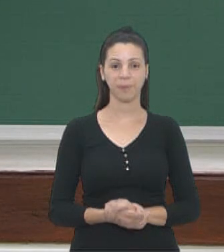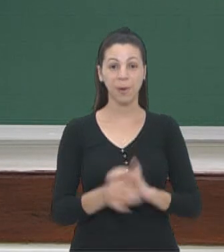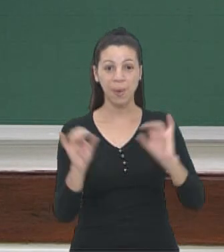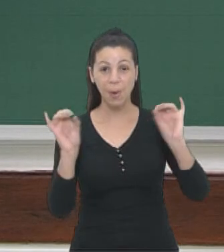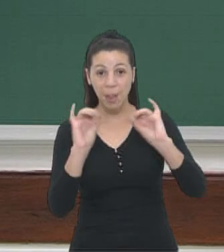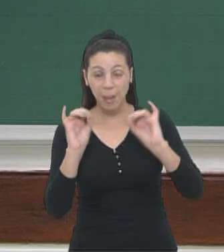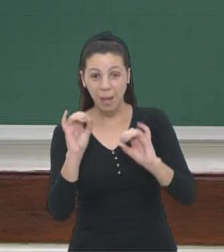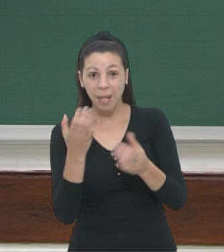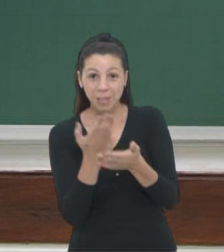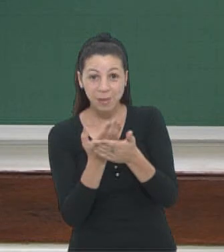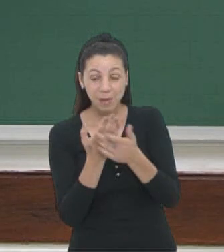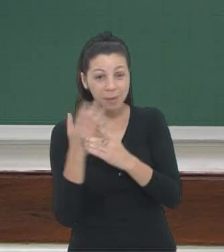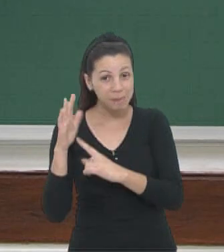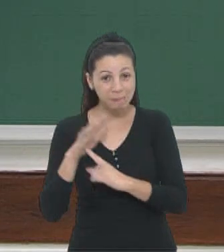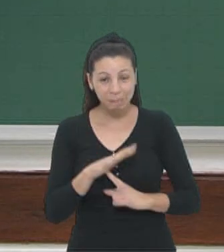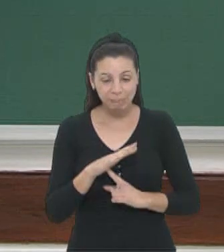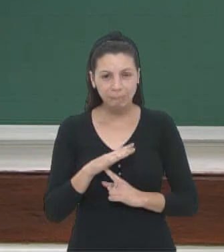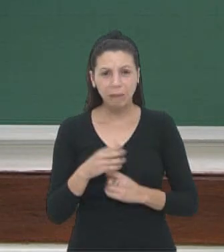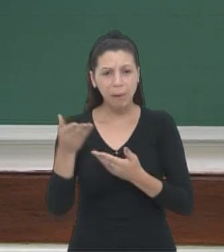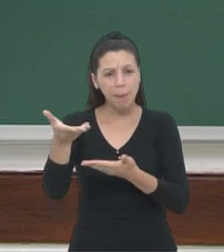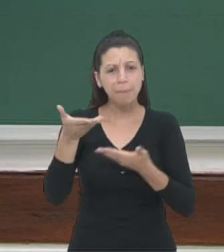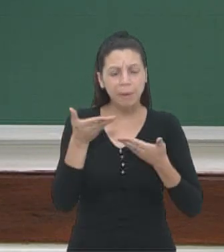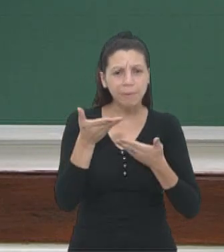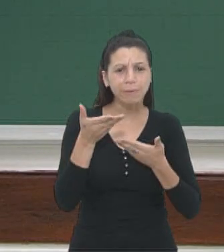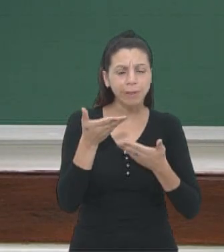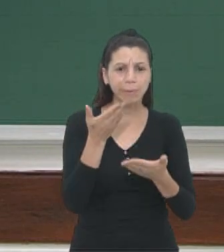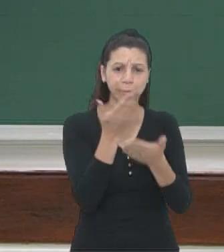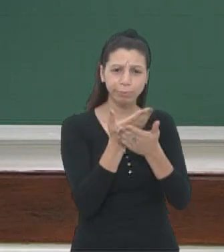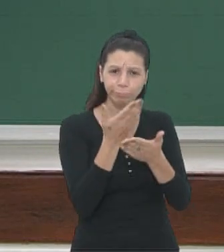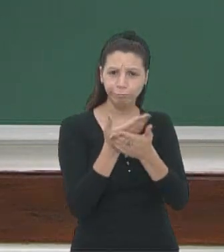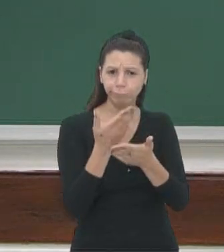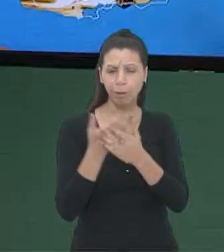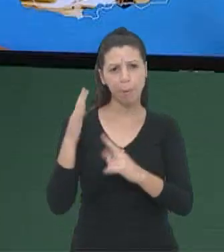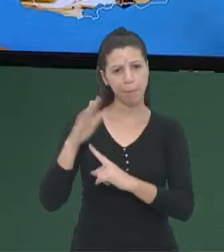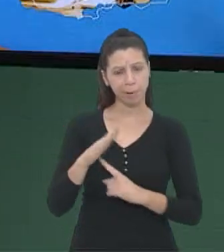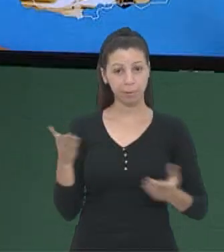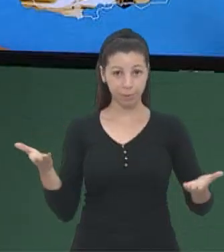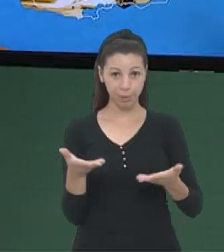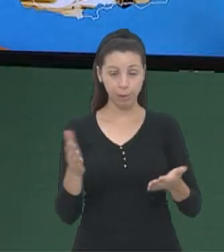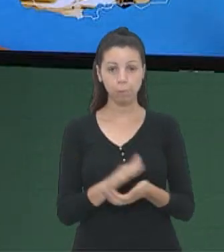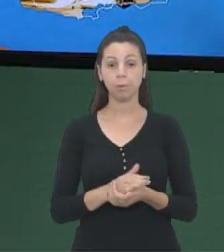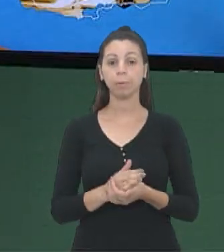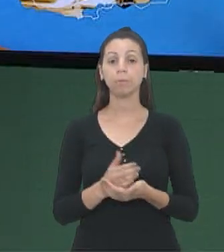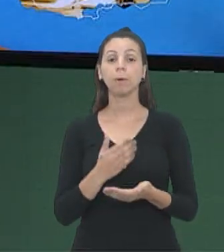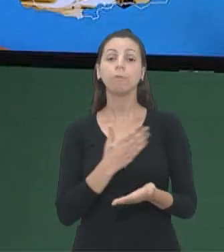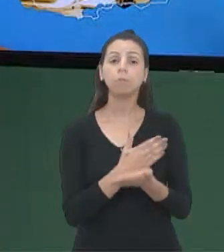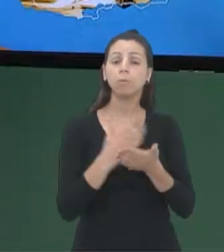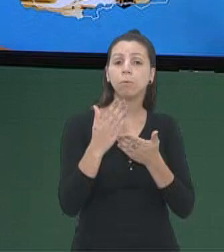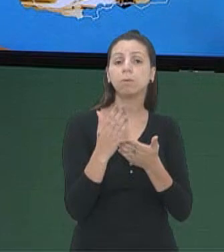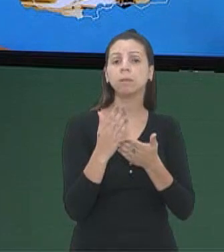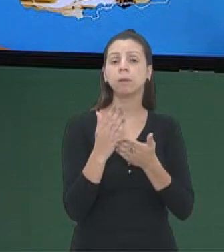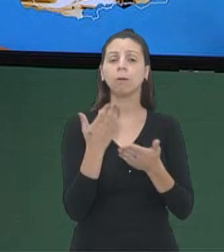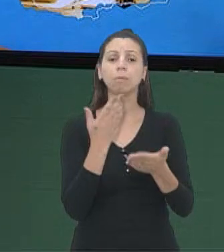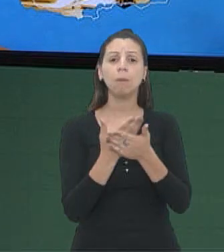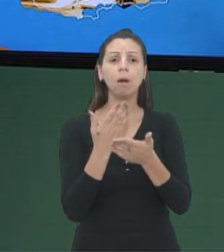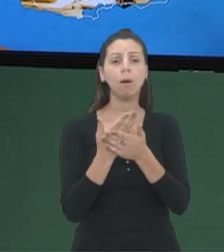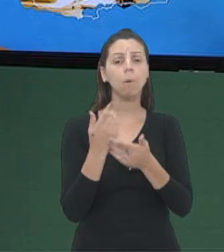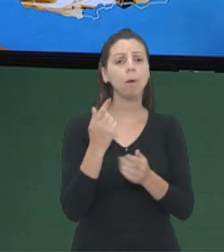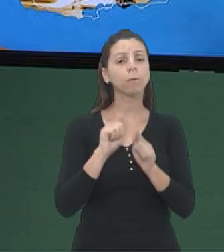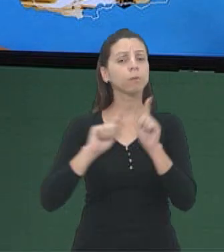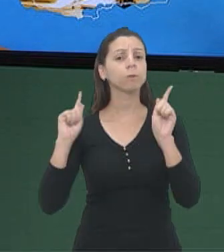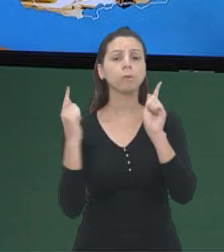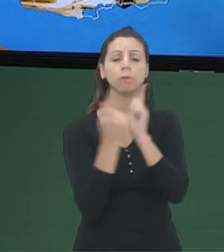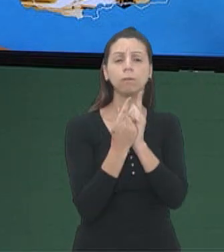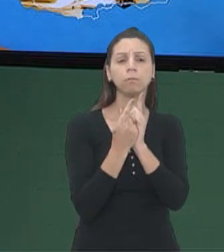Olá, estudante paranaense, bem-vindo ao programa Aula Paraná de hoje. Agora nós vamos iniciar uma aula de Geografia, mas antes de iniciarmos a nossa